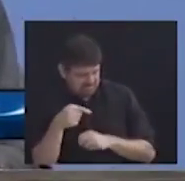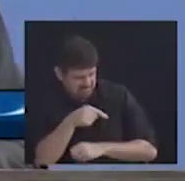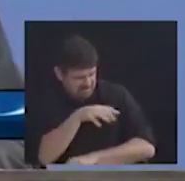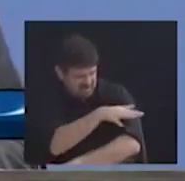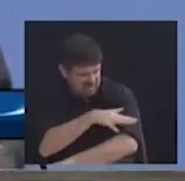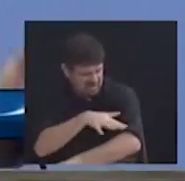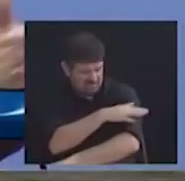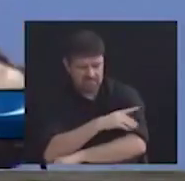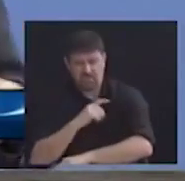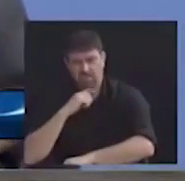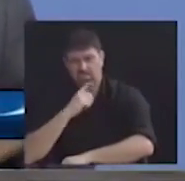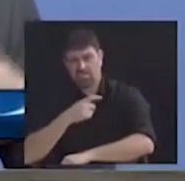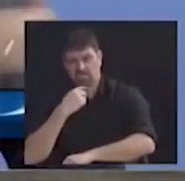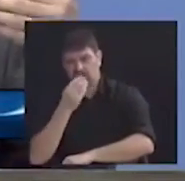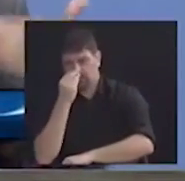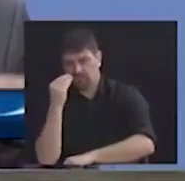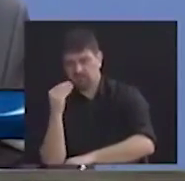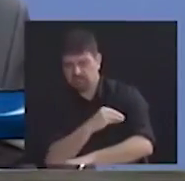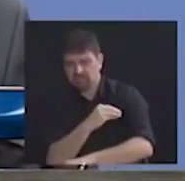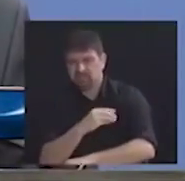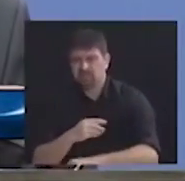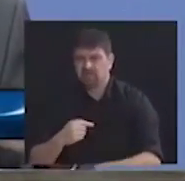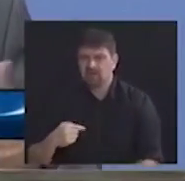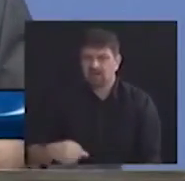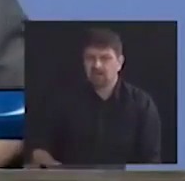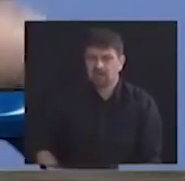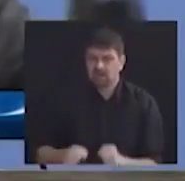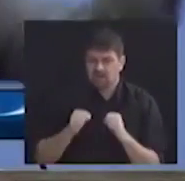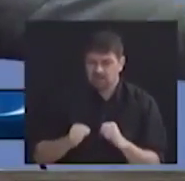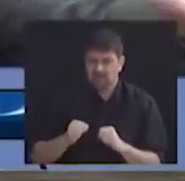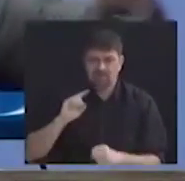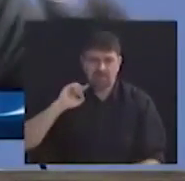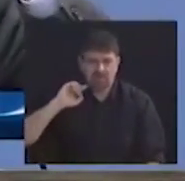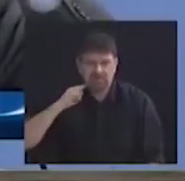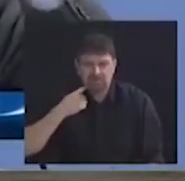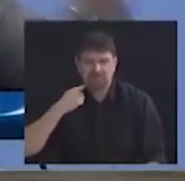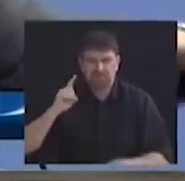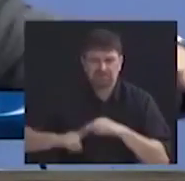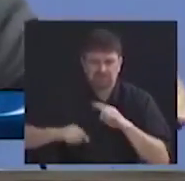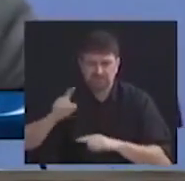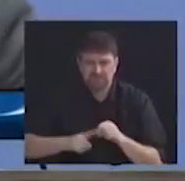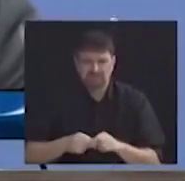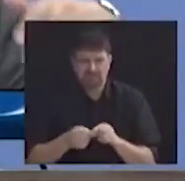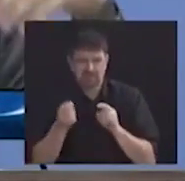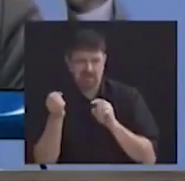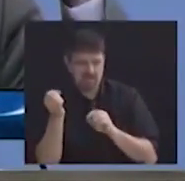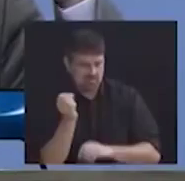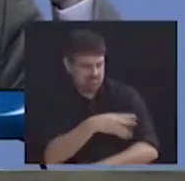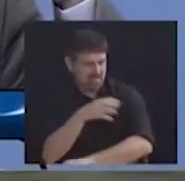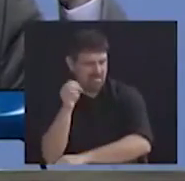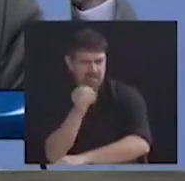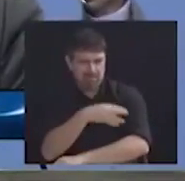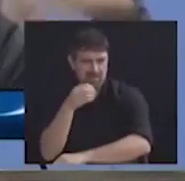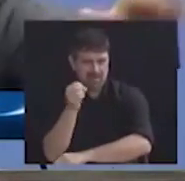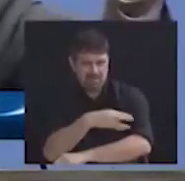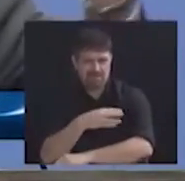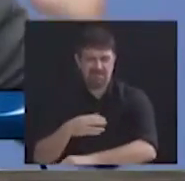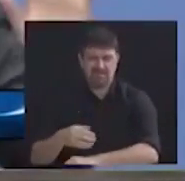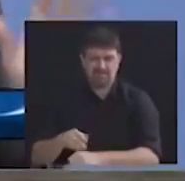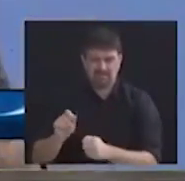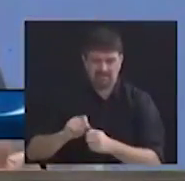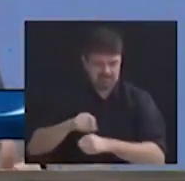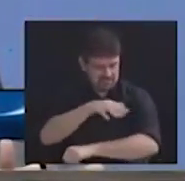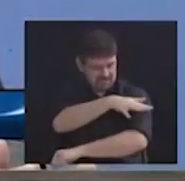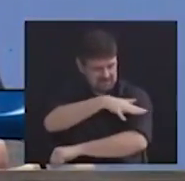ninguém. Então eles acham que pode jogar dejetos, sujeira e uma série